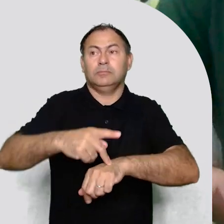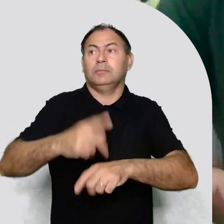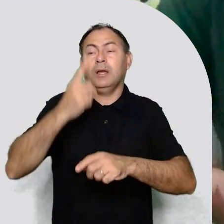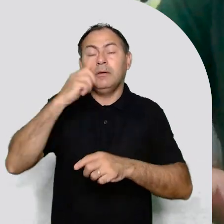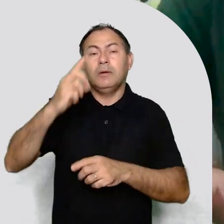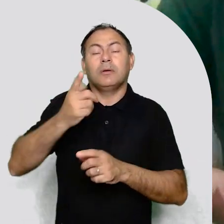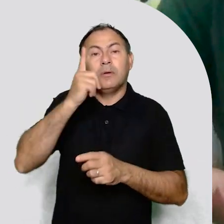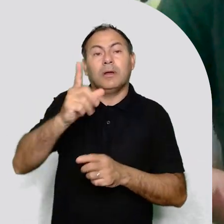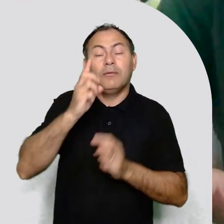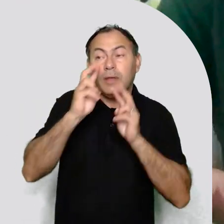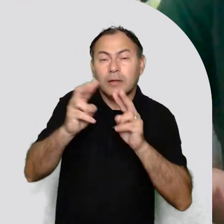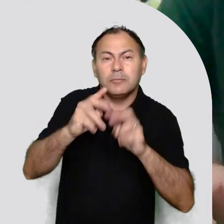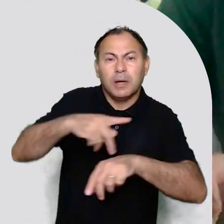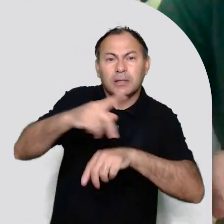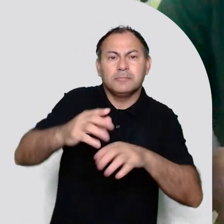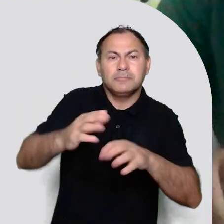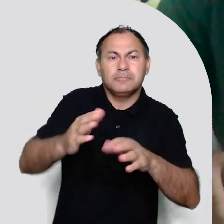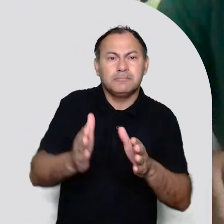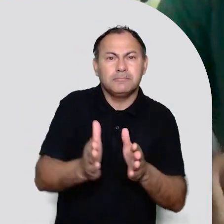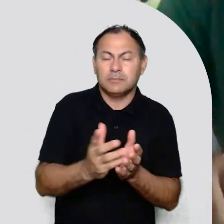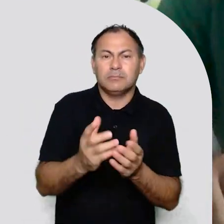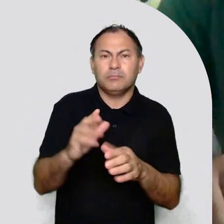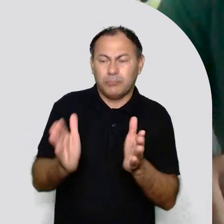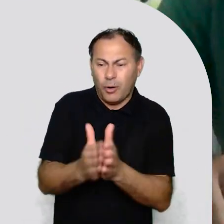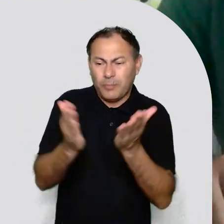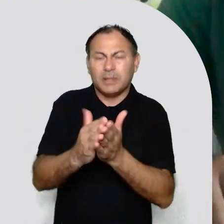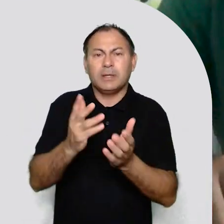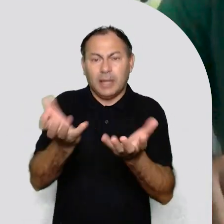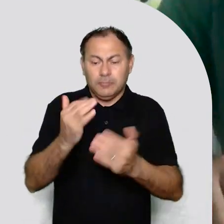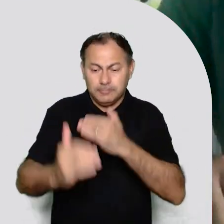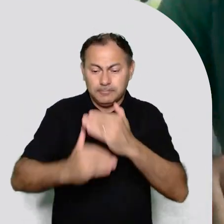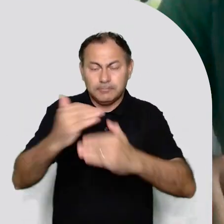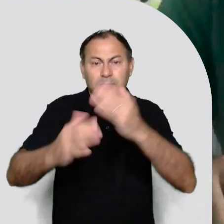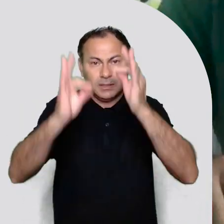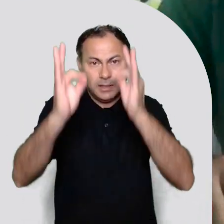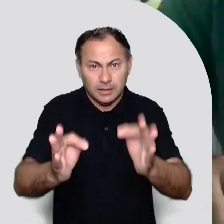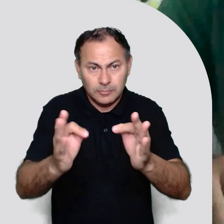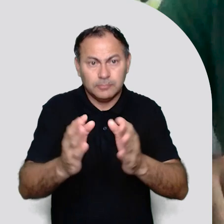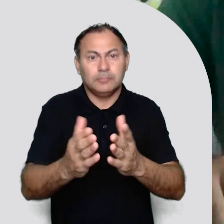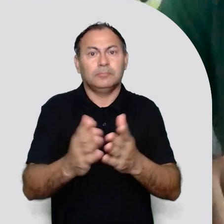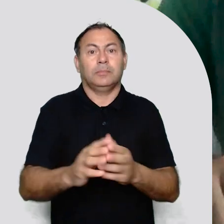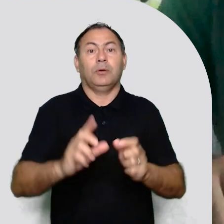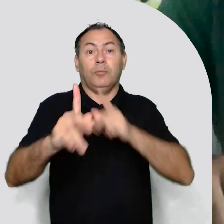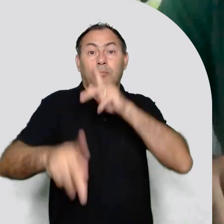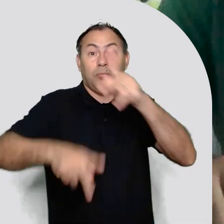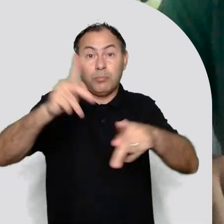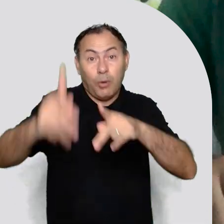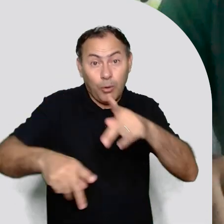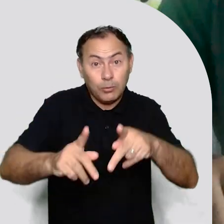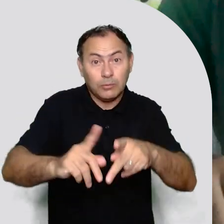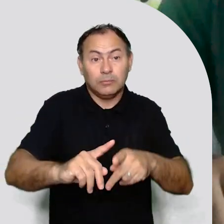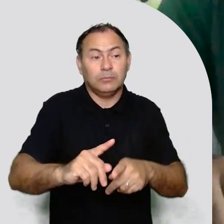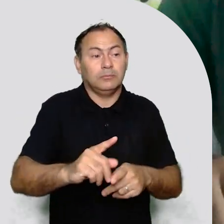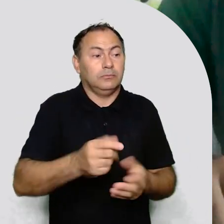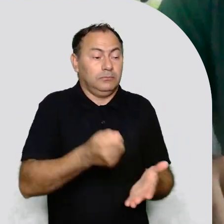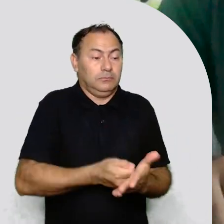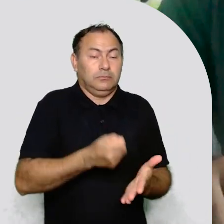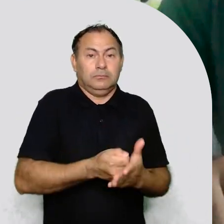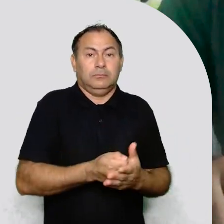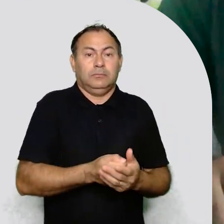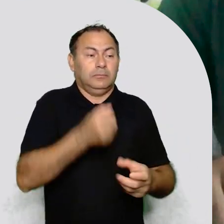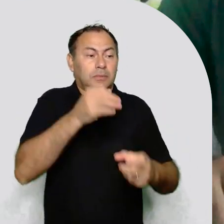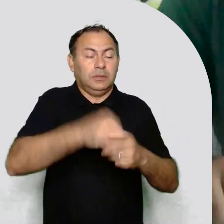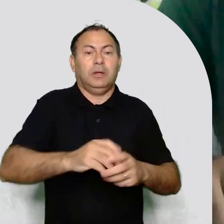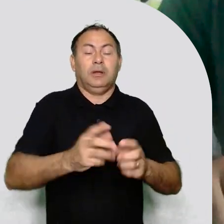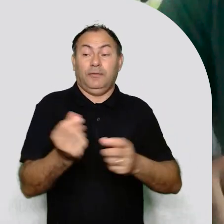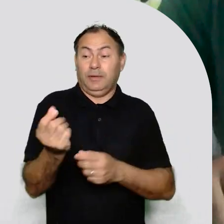para a gente alcançar o que a gente chama aqui de um progresso integral, tá certo? Então, a humanidade, ela não existe para aproveitar a